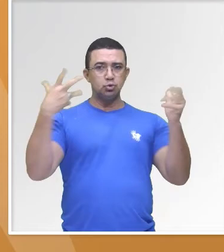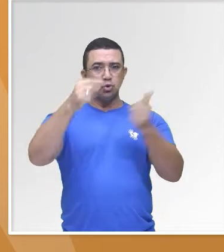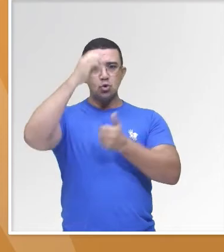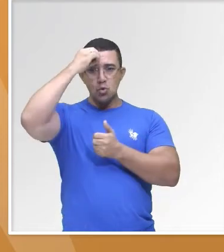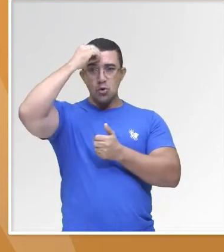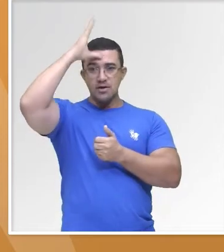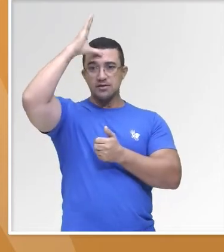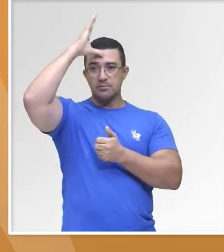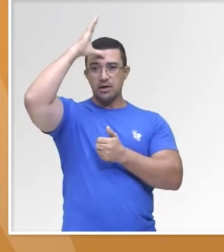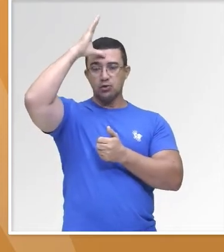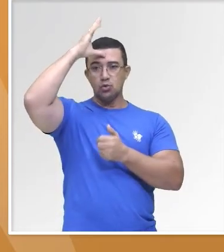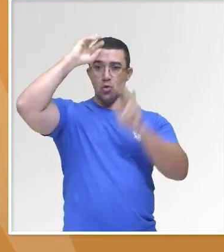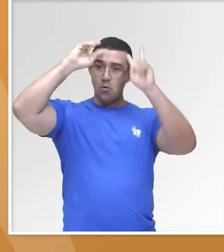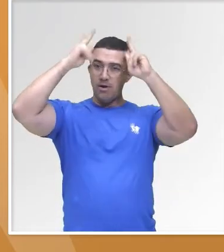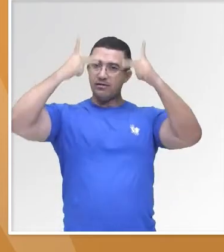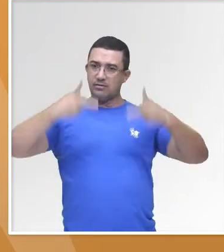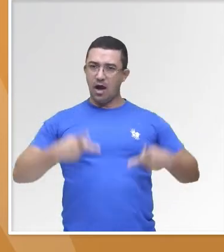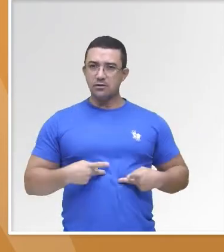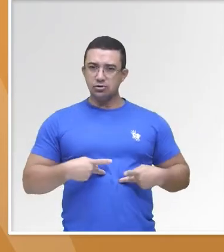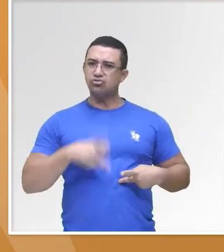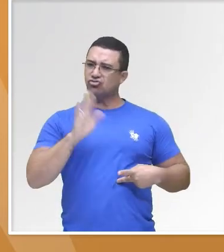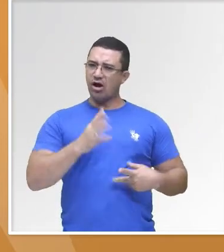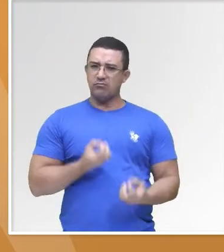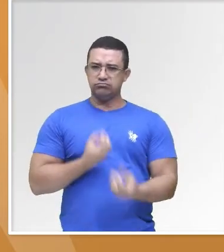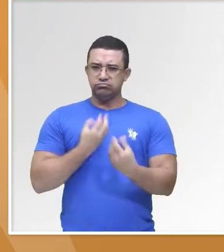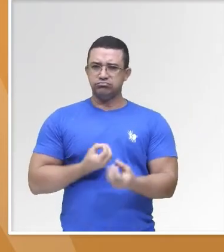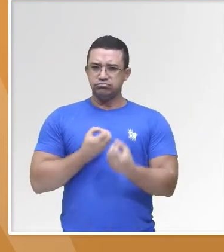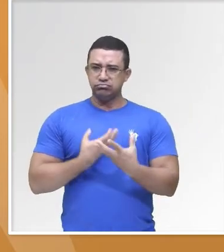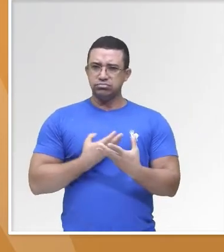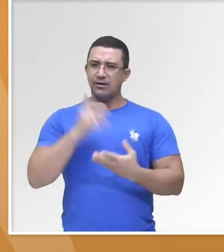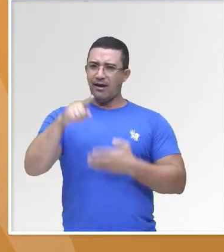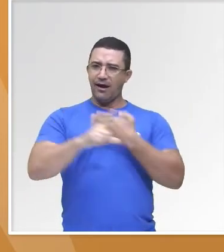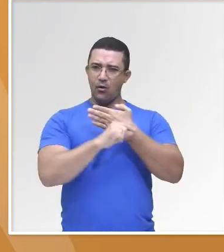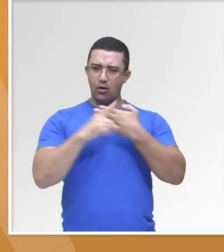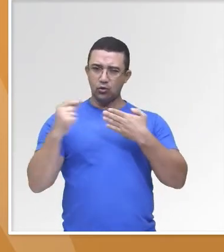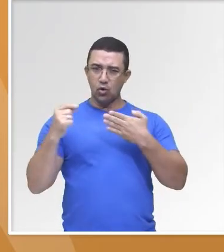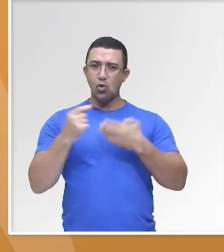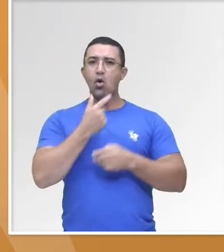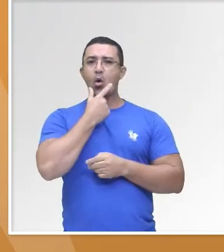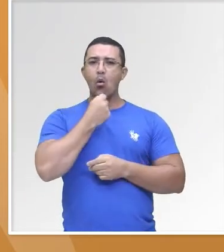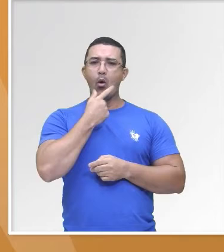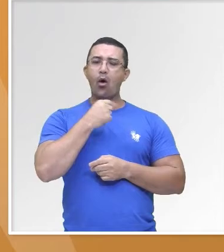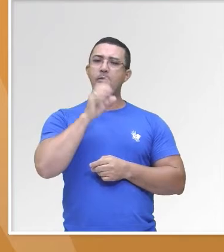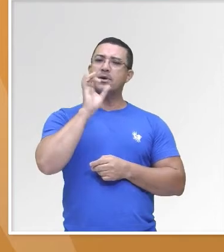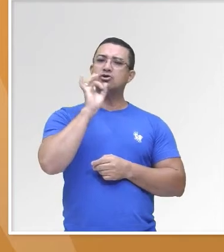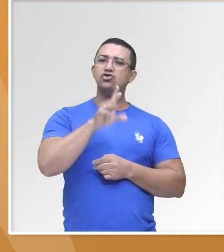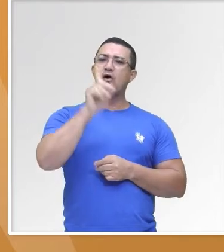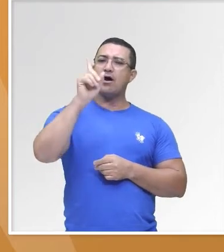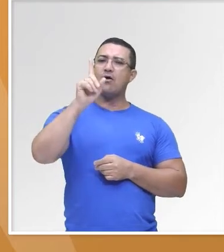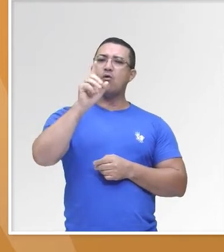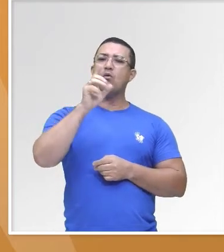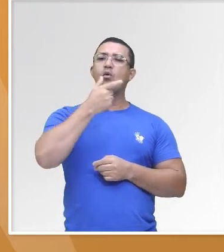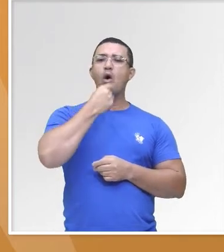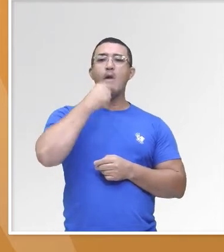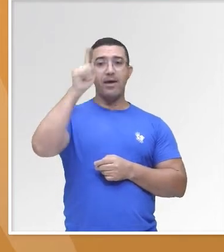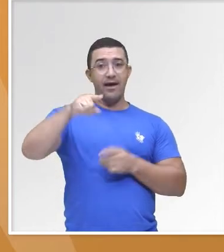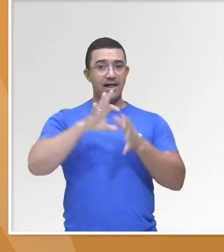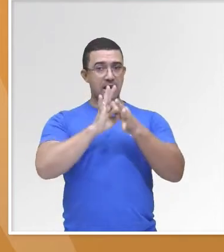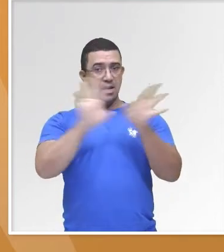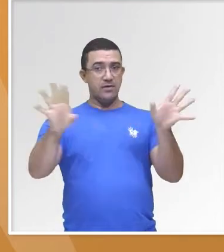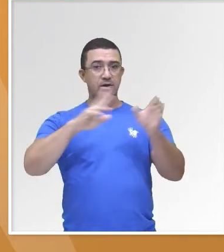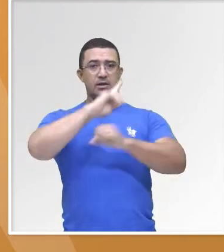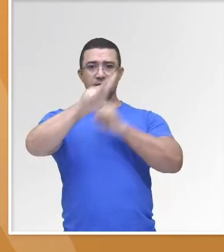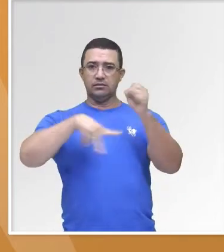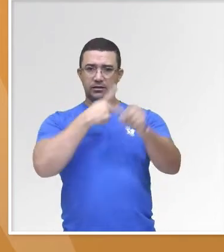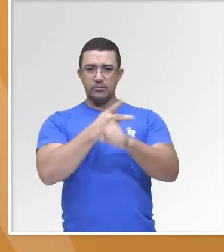havia produzido até a sua época. Foi o autor da frase: o homem será livre quando o último déspota